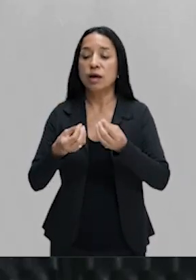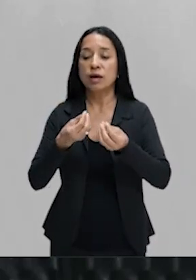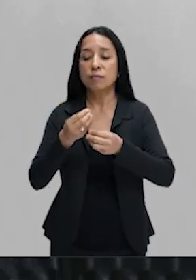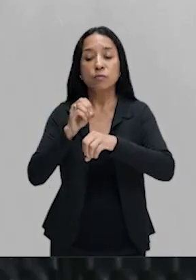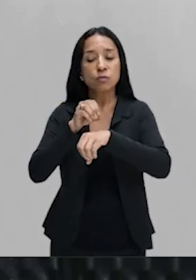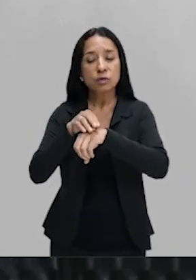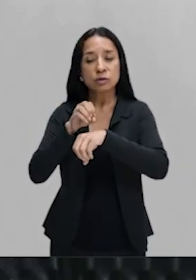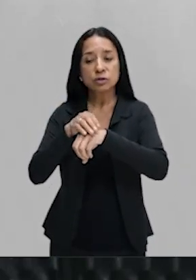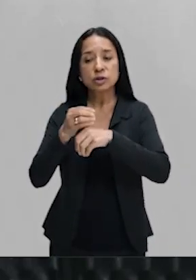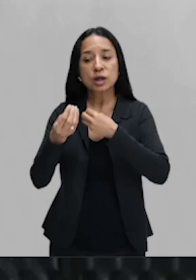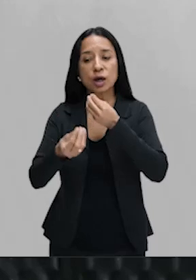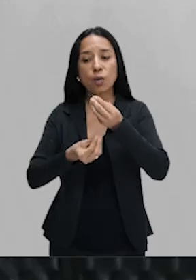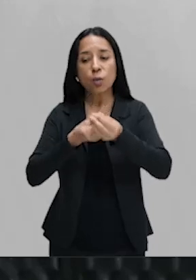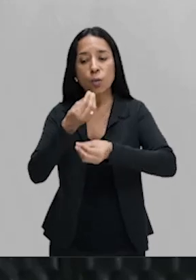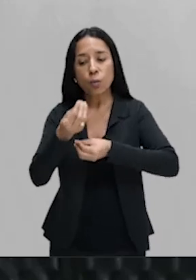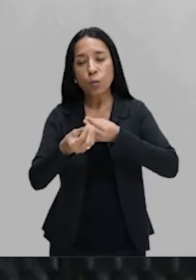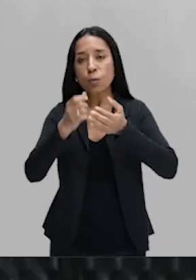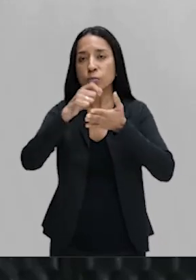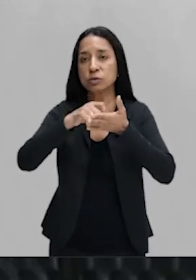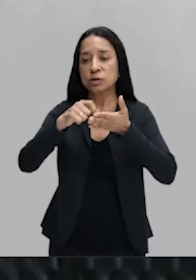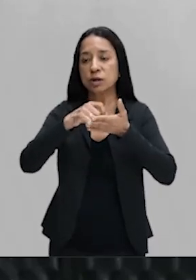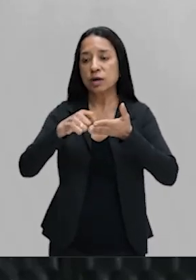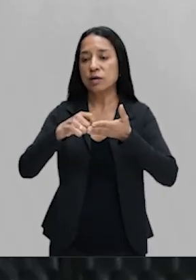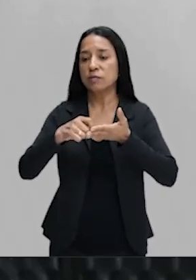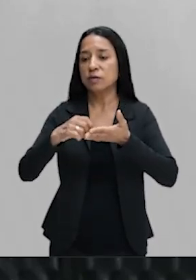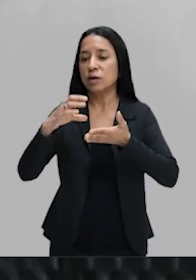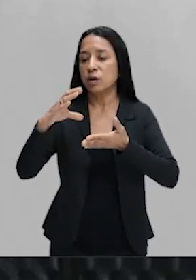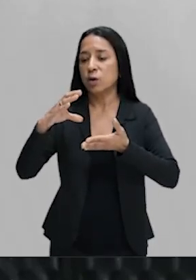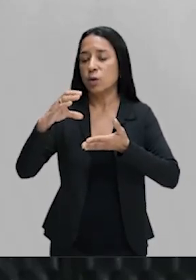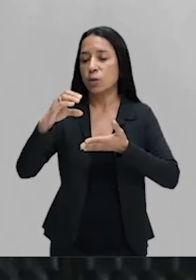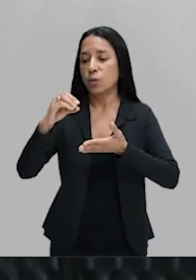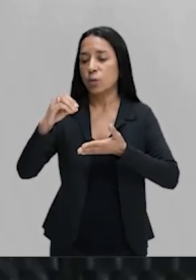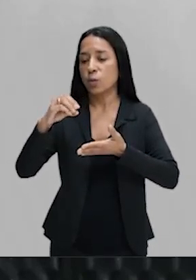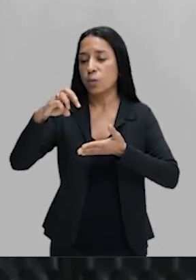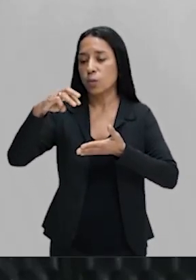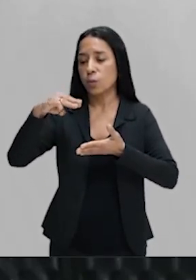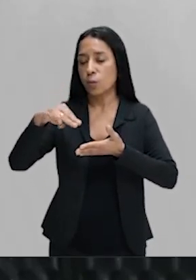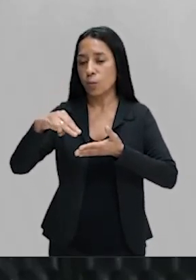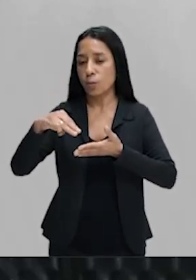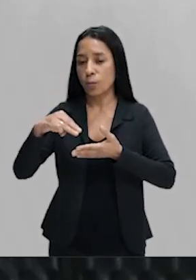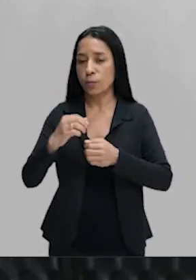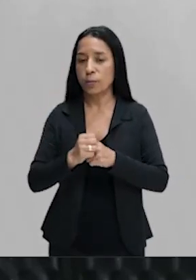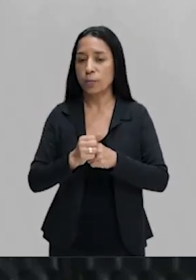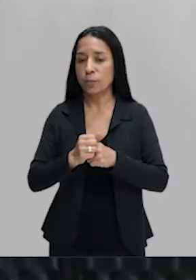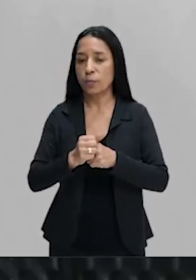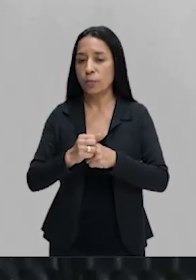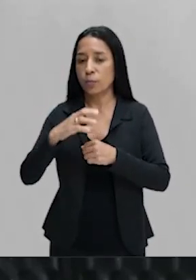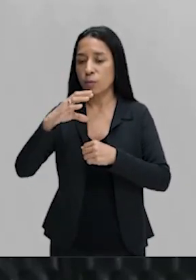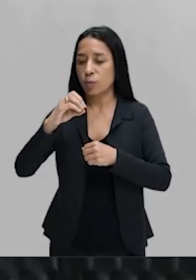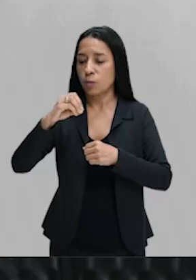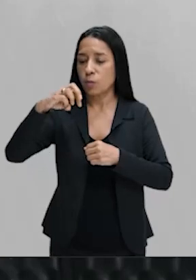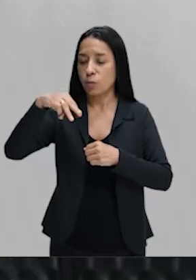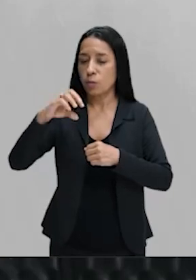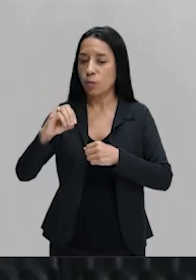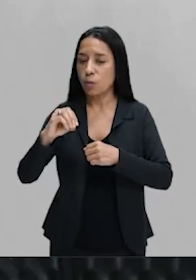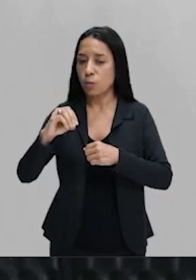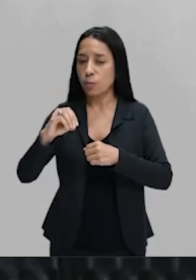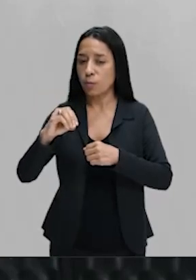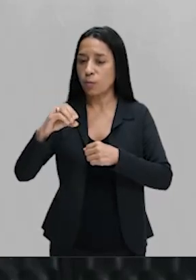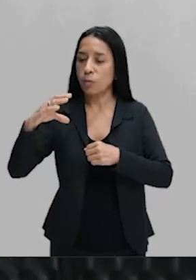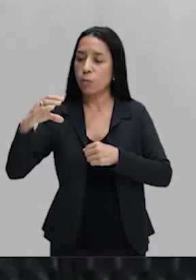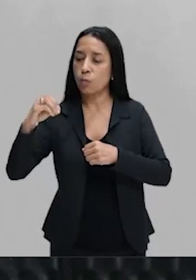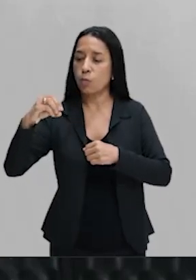escreve com, tá? Então, como com, bem aqui, oi como com. Esse com, gente, é com